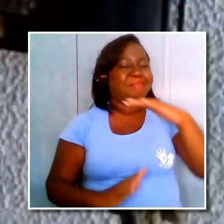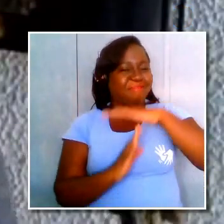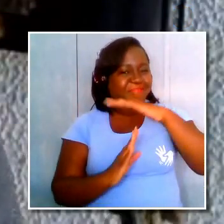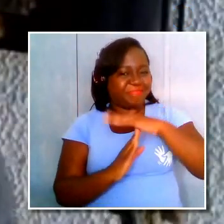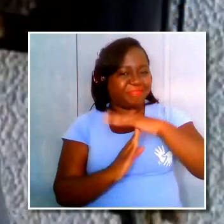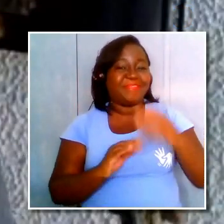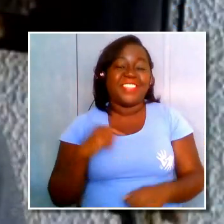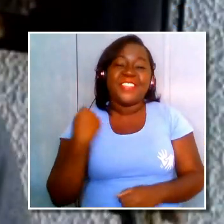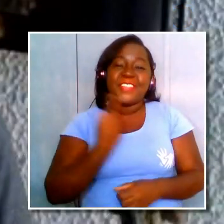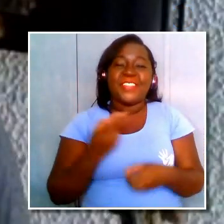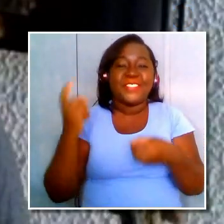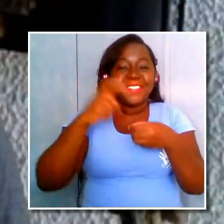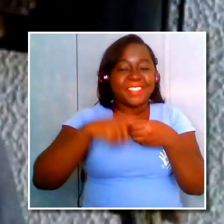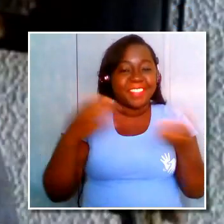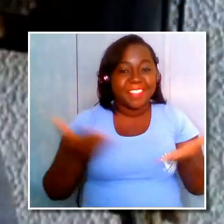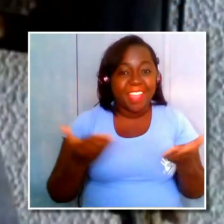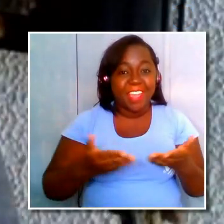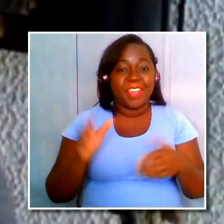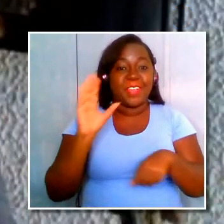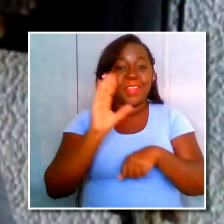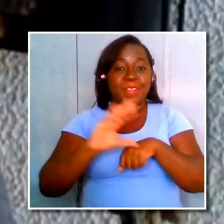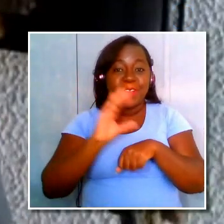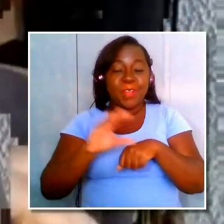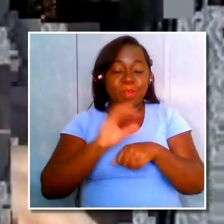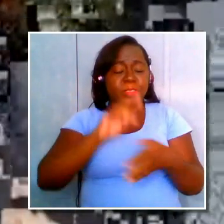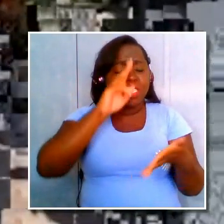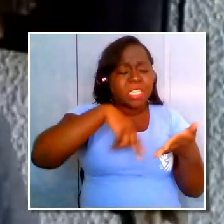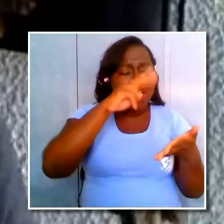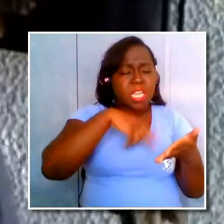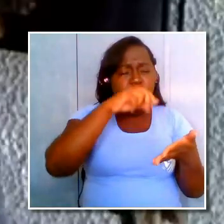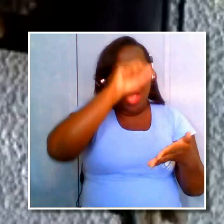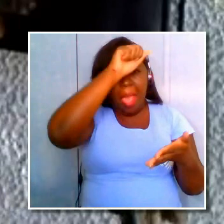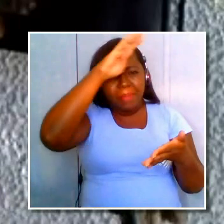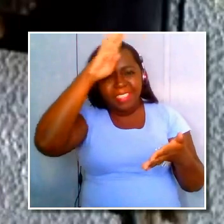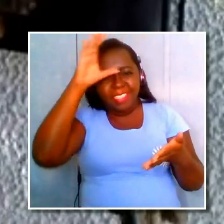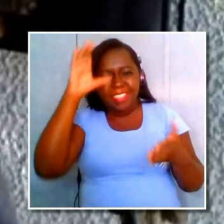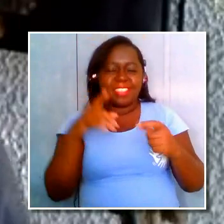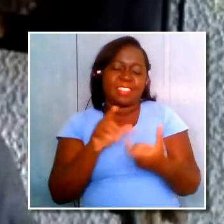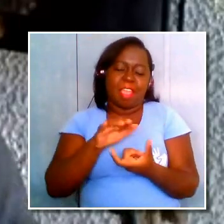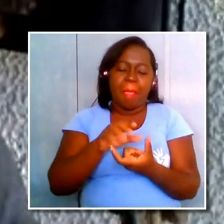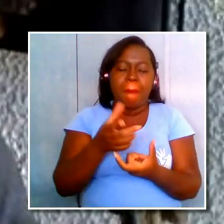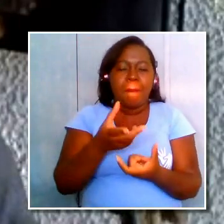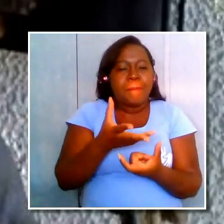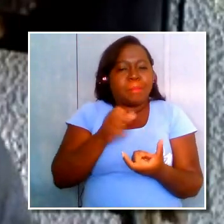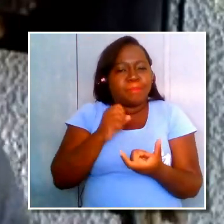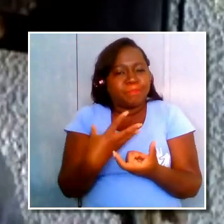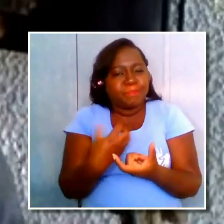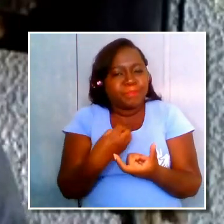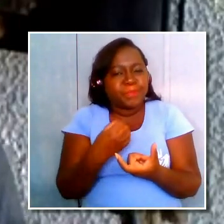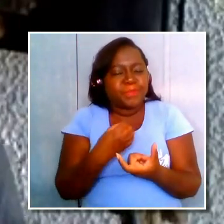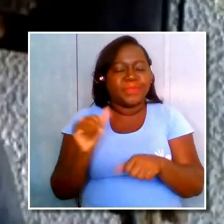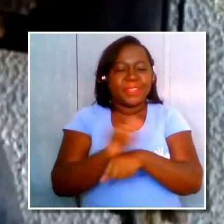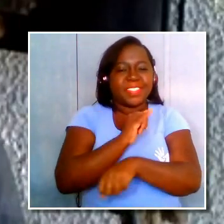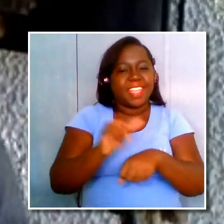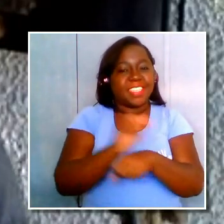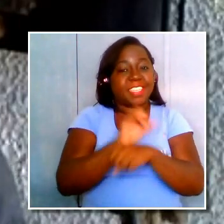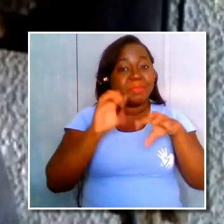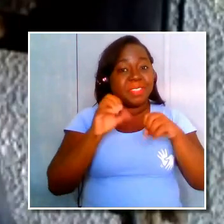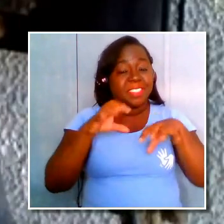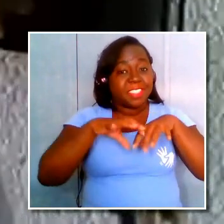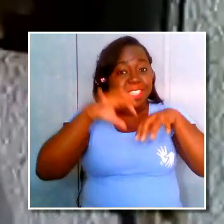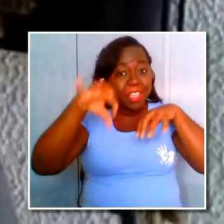Voltamos agora para o curso Leitura e Alfabetização, Estratégias e Ferramentas para o Ensino Remoto do projeto